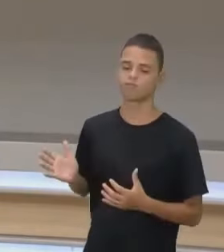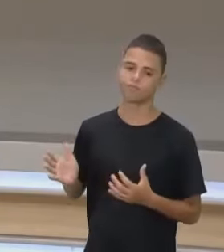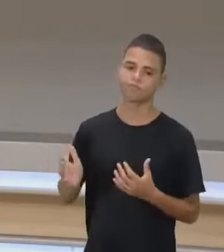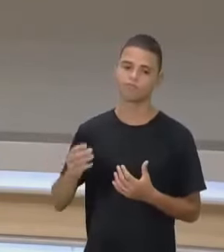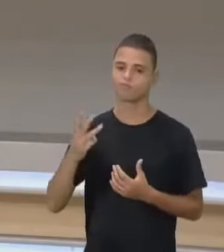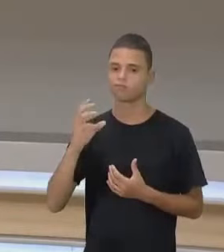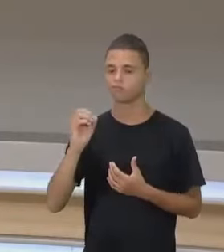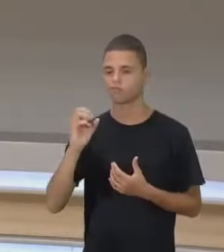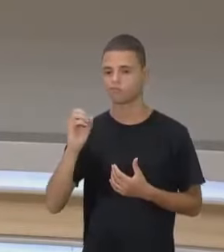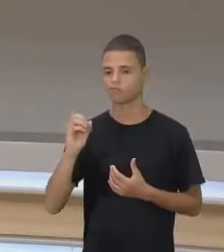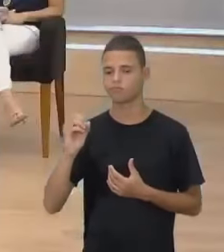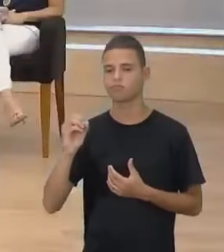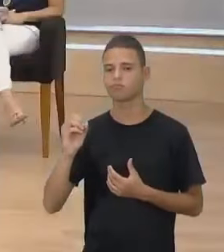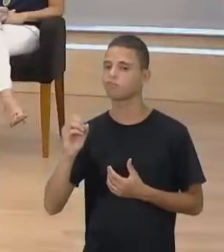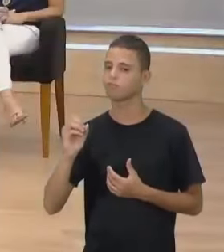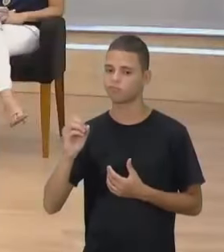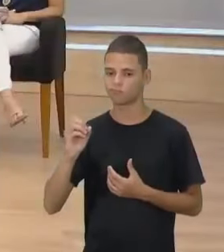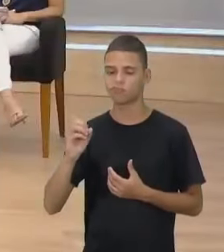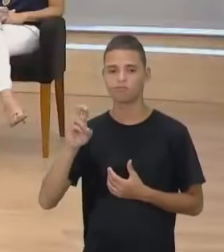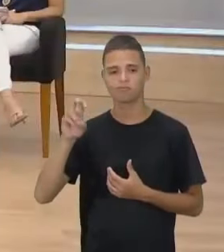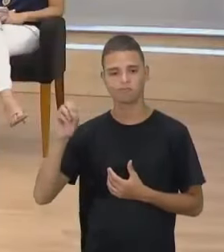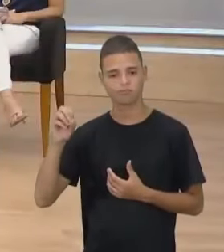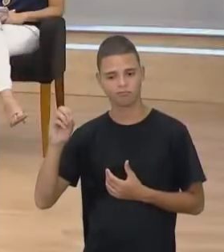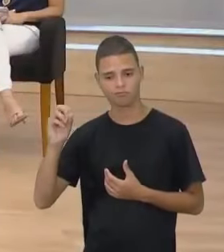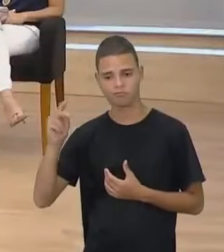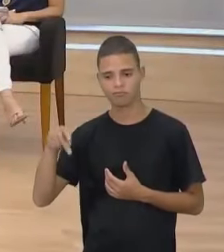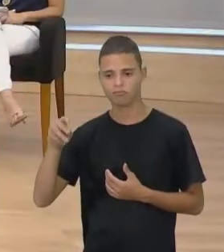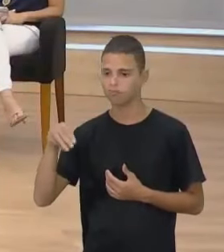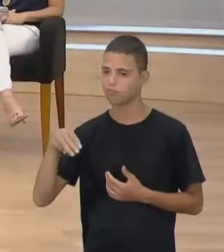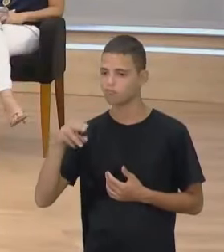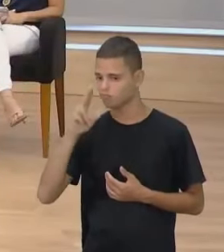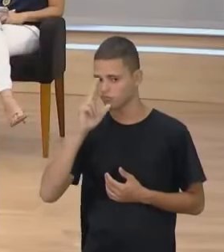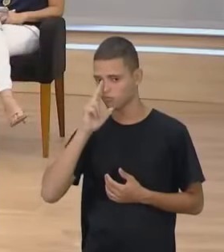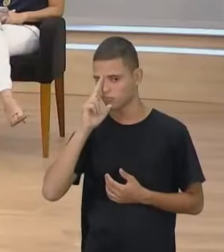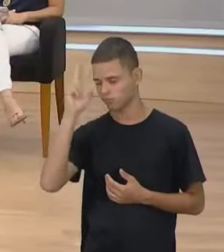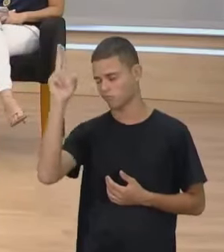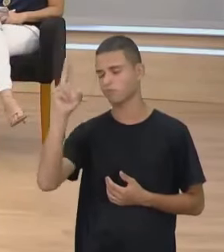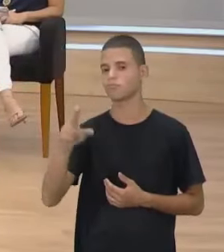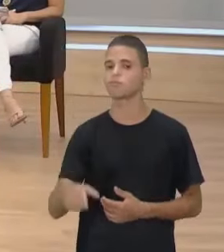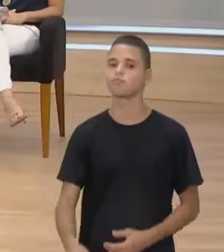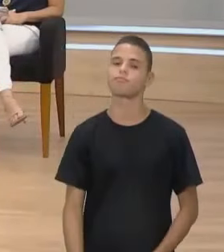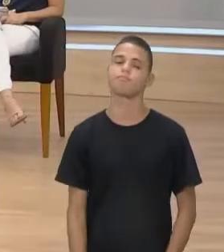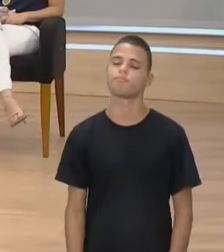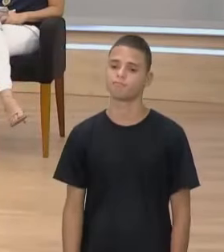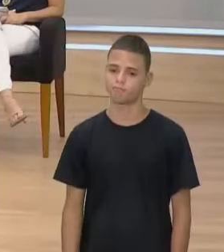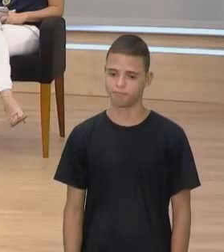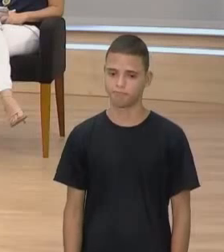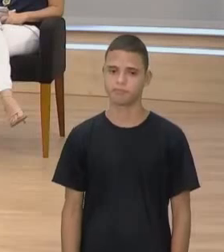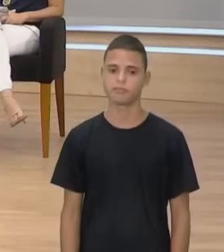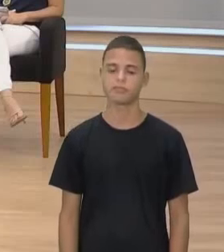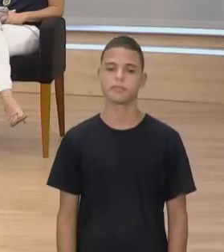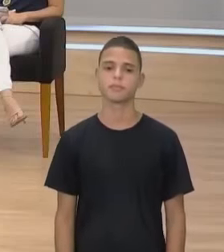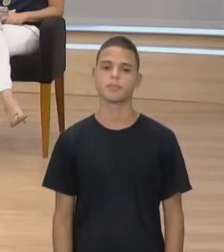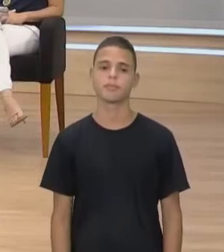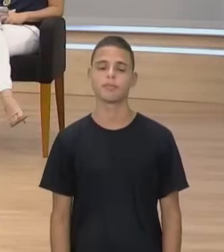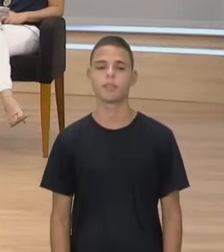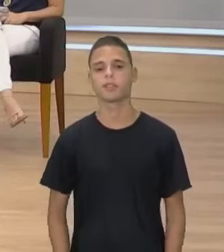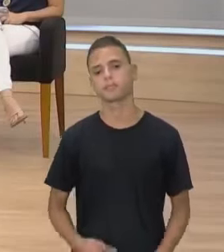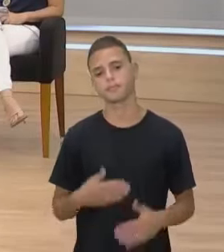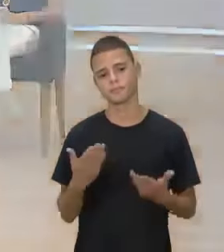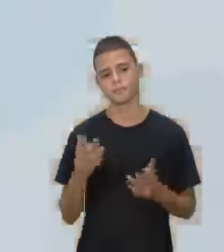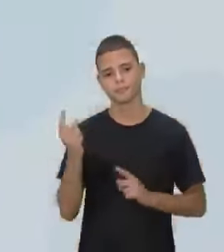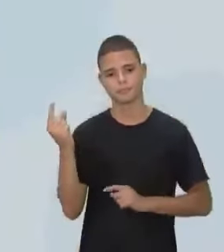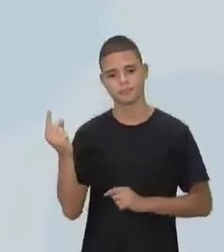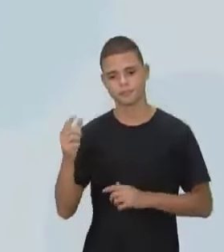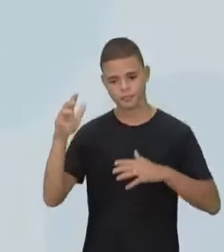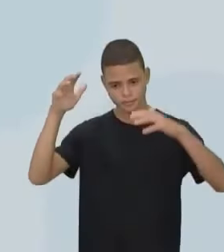de 300 a 500, o estrago é monstruoso. Né? Dentro da classificação de tempestades,